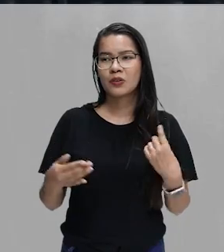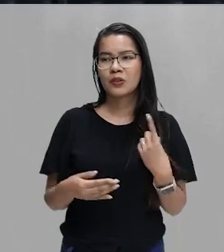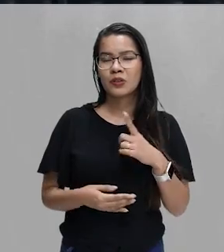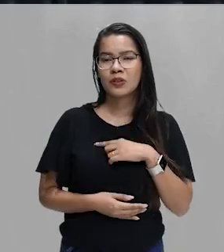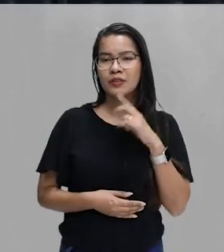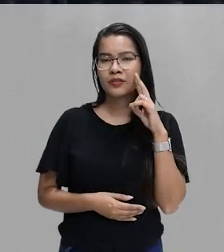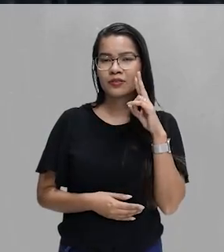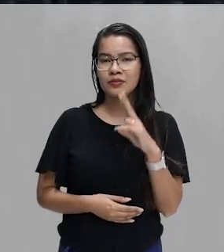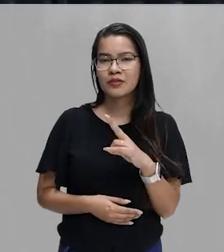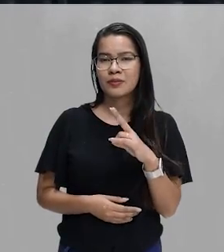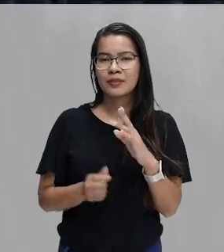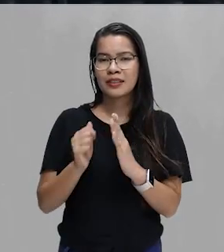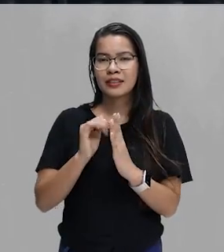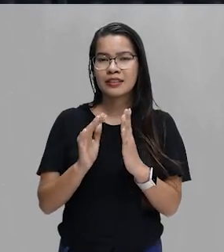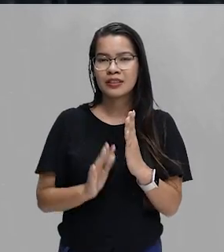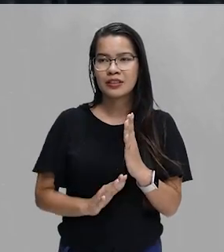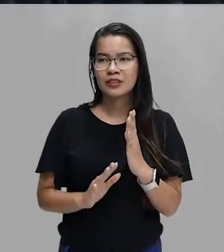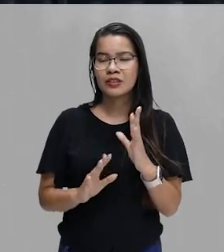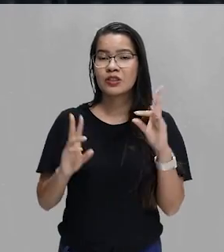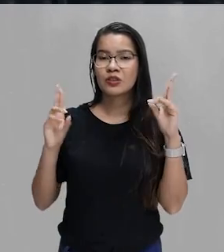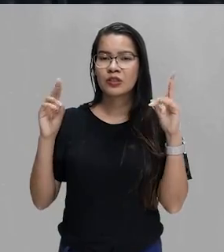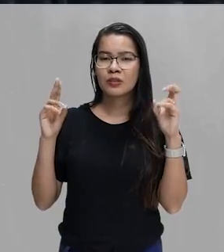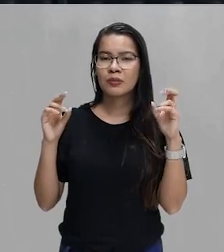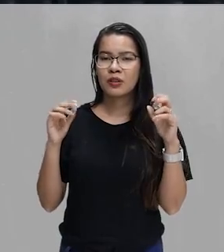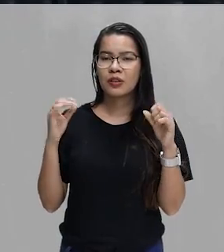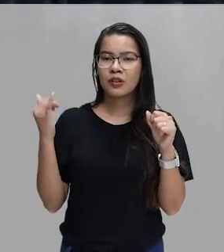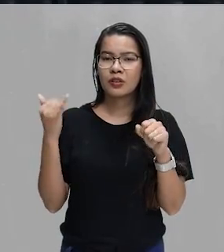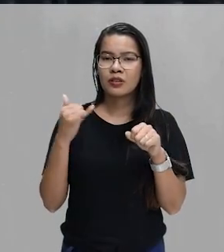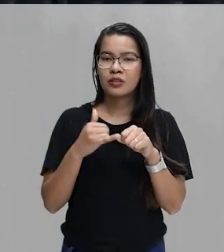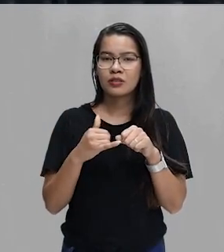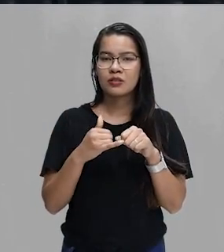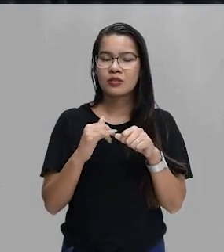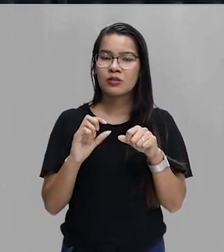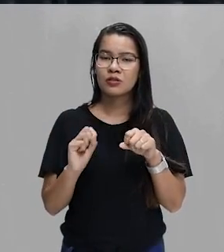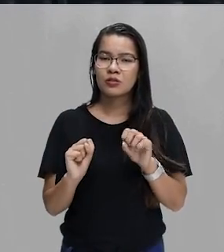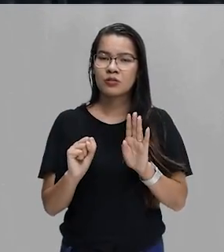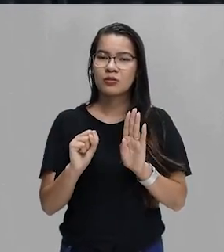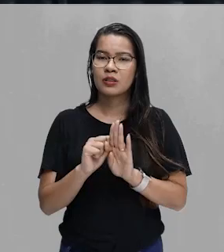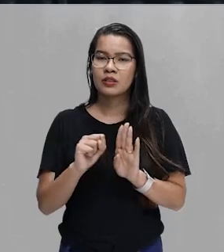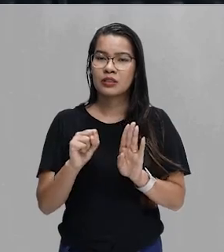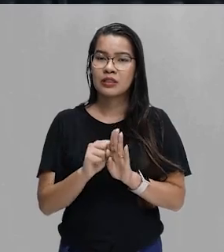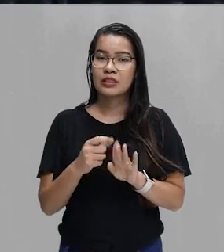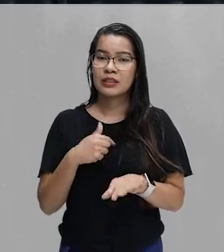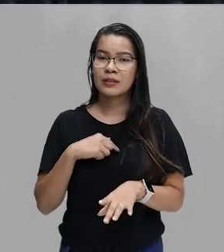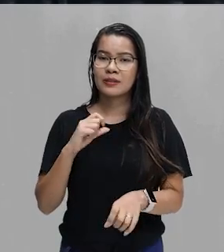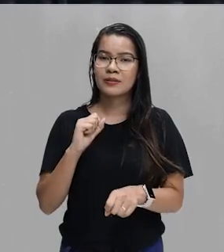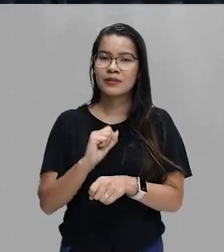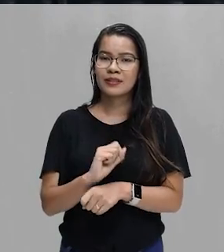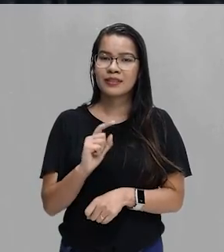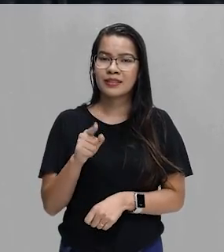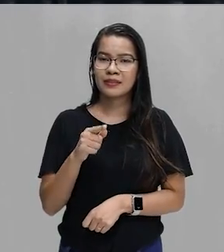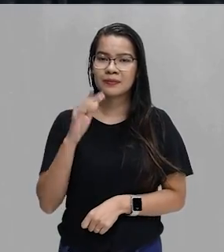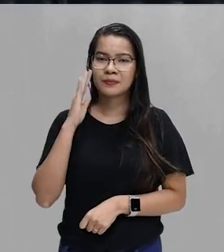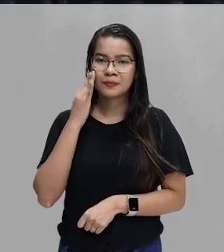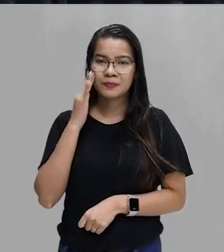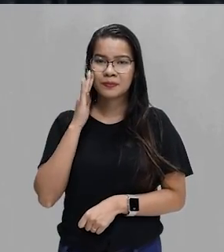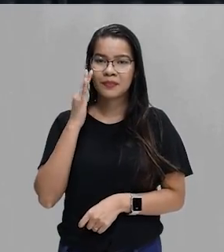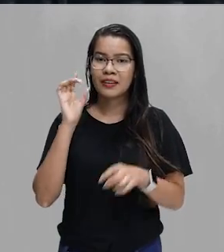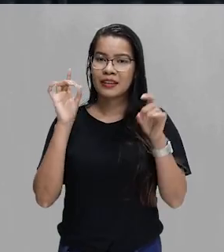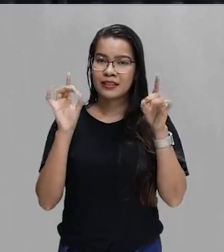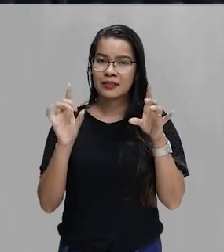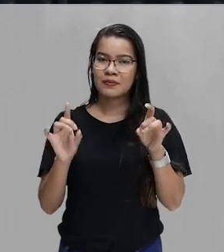nós vimos alguns exercícios sobre as orações subordinadas substantivas. E eu espero que vocês tenham entendido